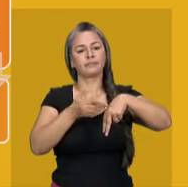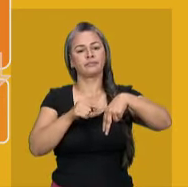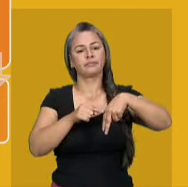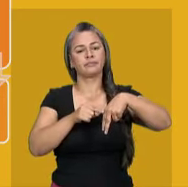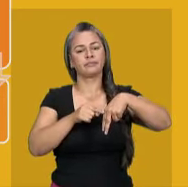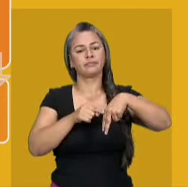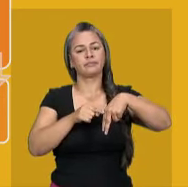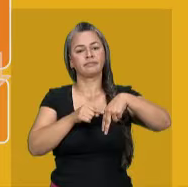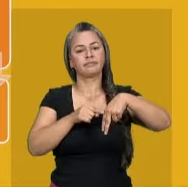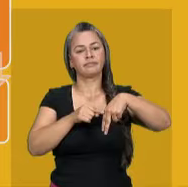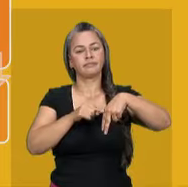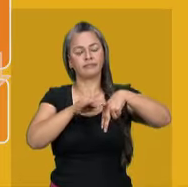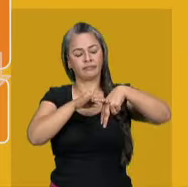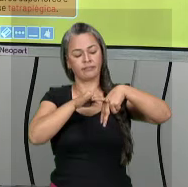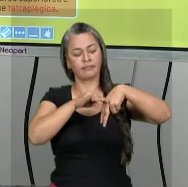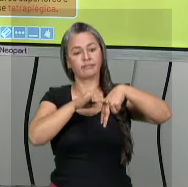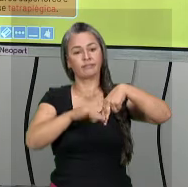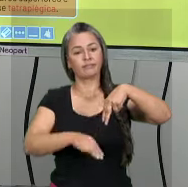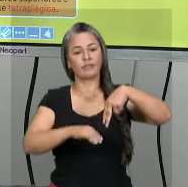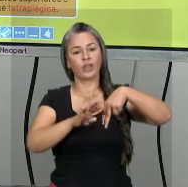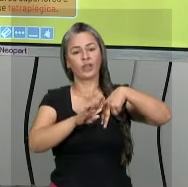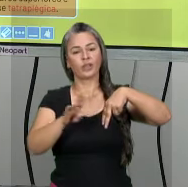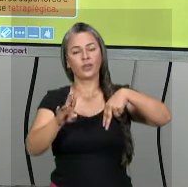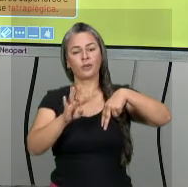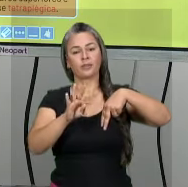torna tetraplégica.